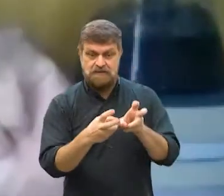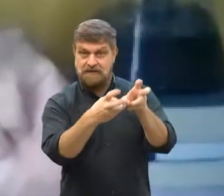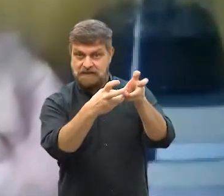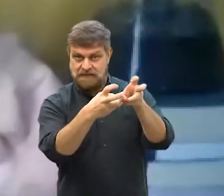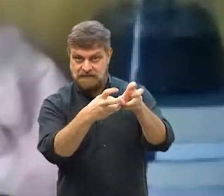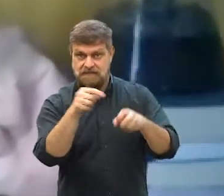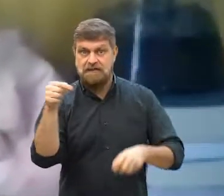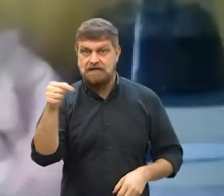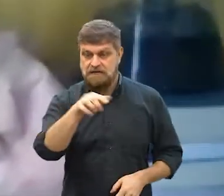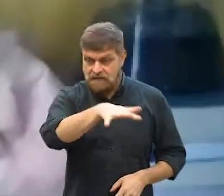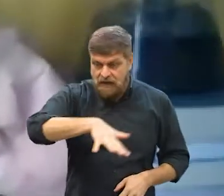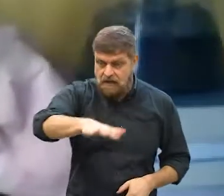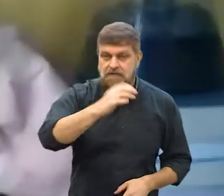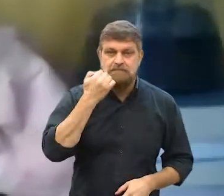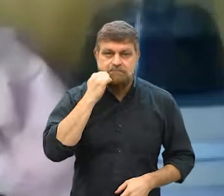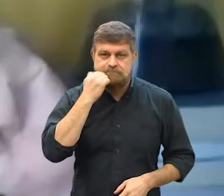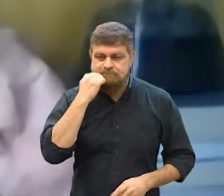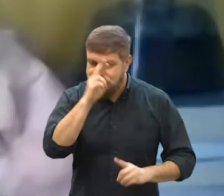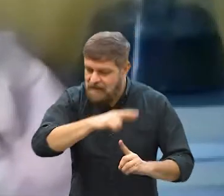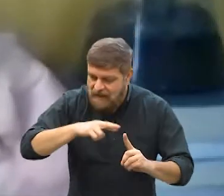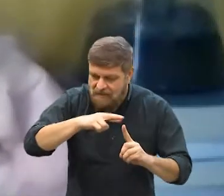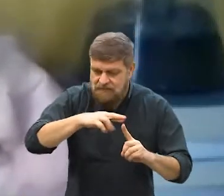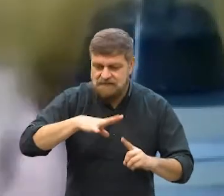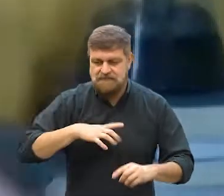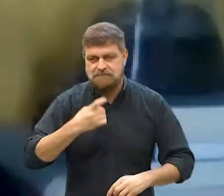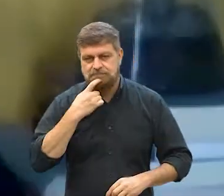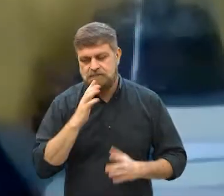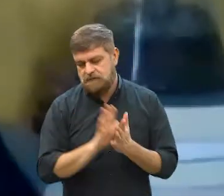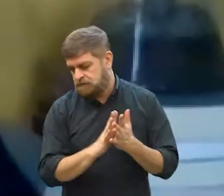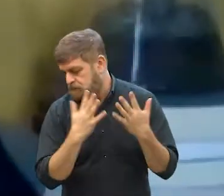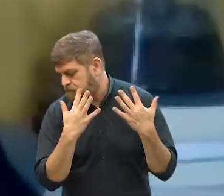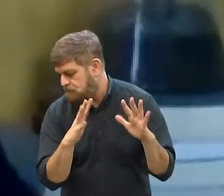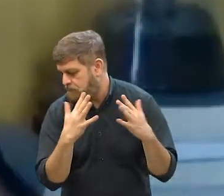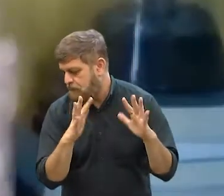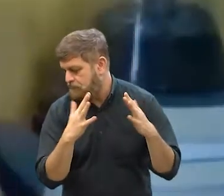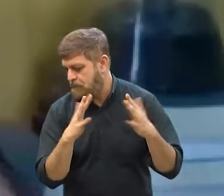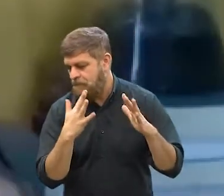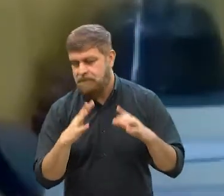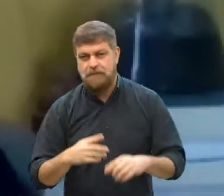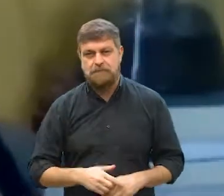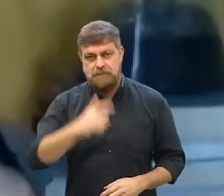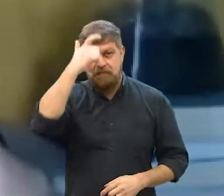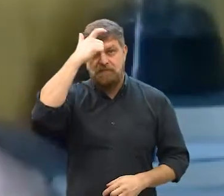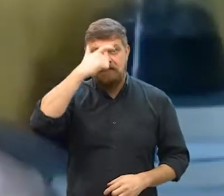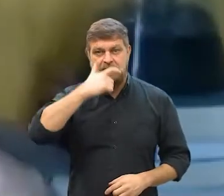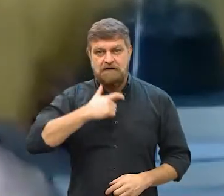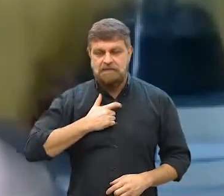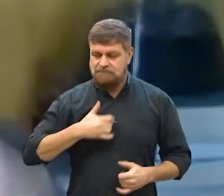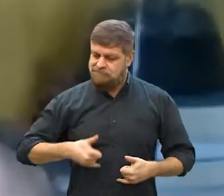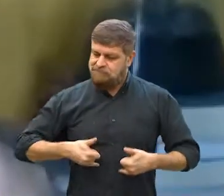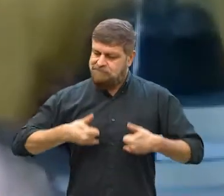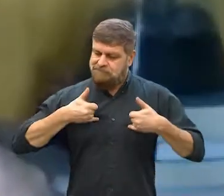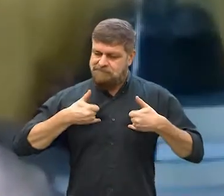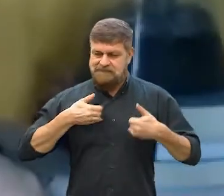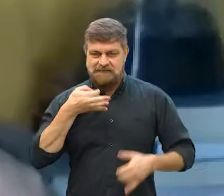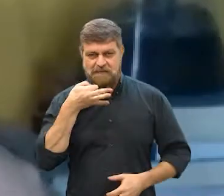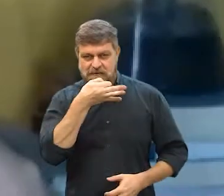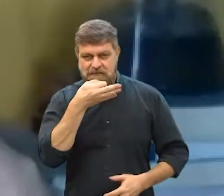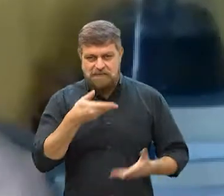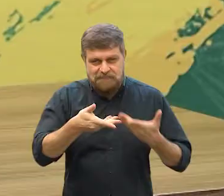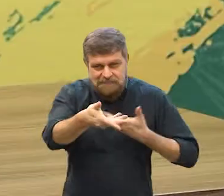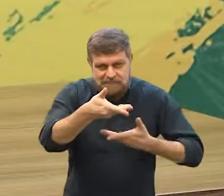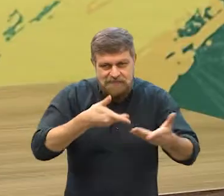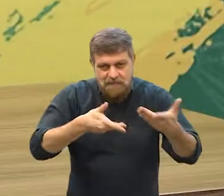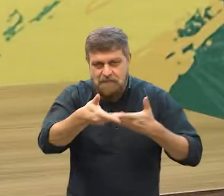na área da ciência em Campinas Então eu queria dar os parabéns a sociedade de Campinas e por isso eu fico muito lisonjeada em poder conversar com